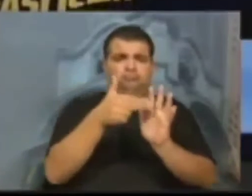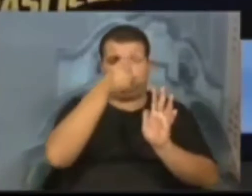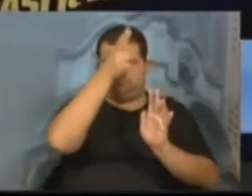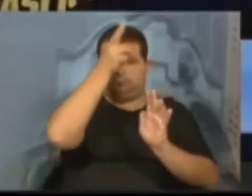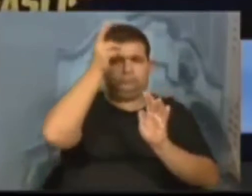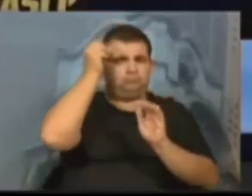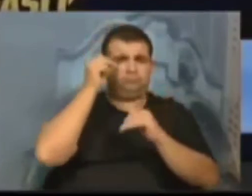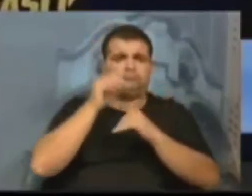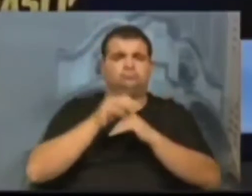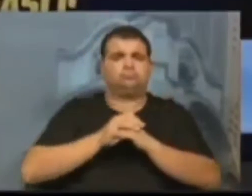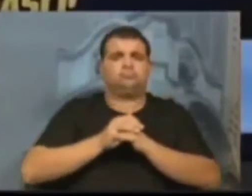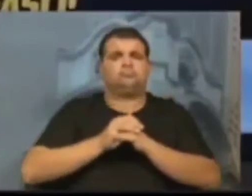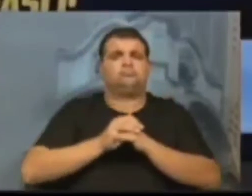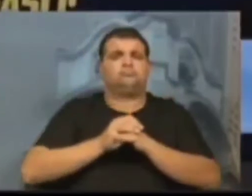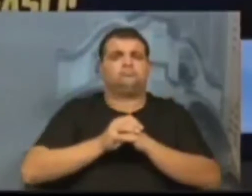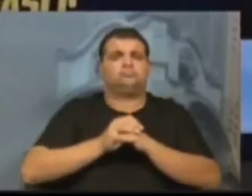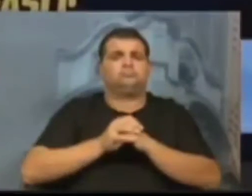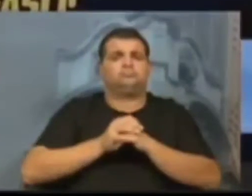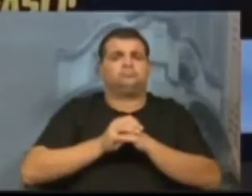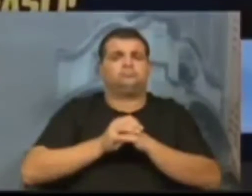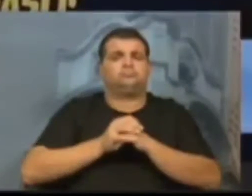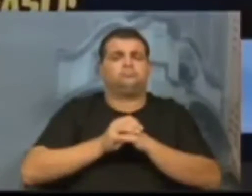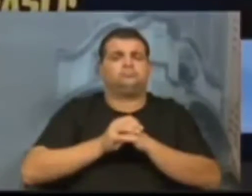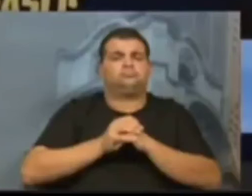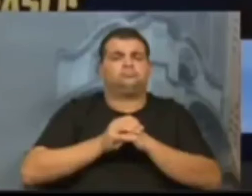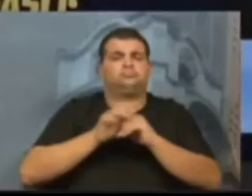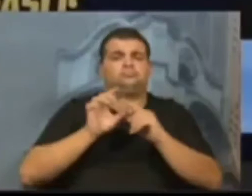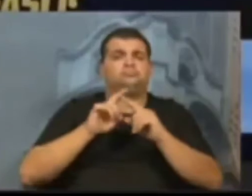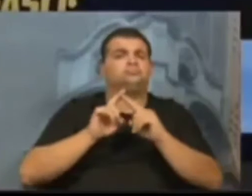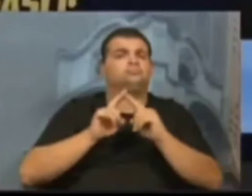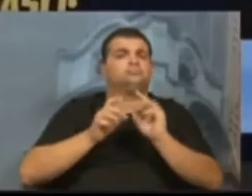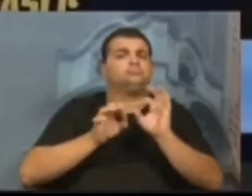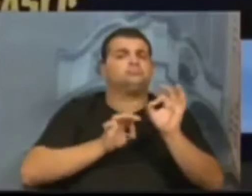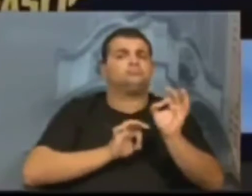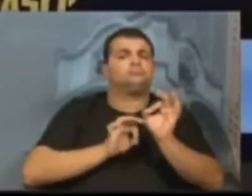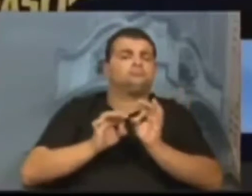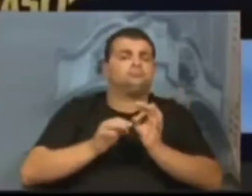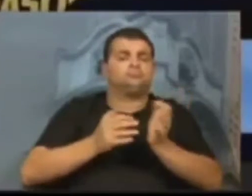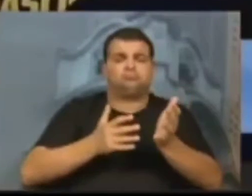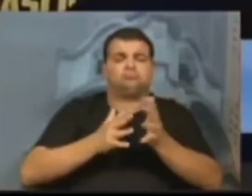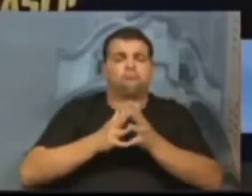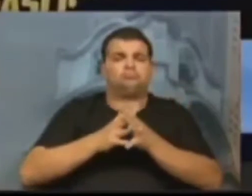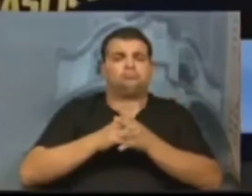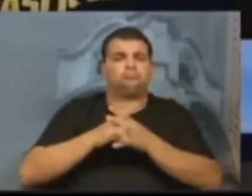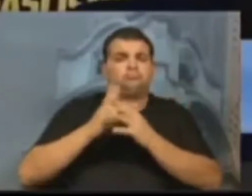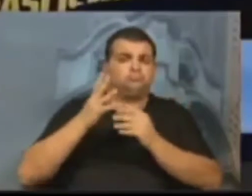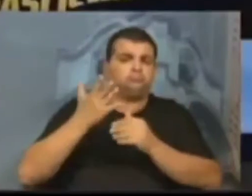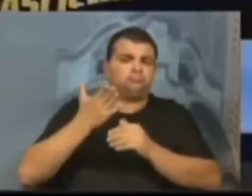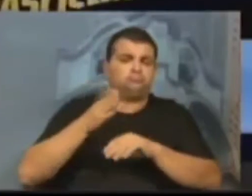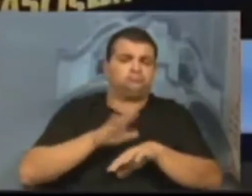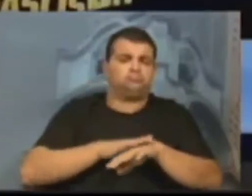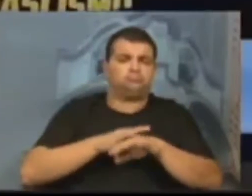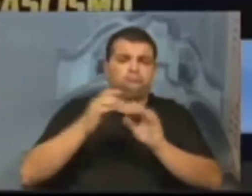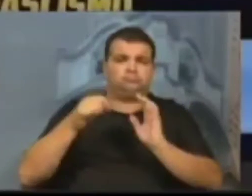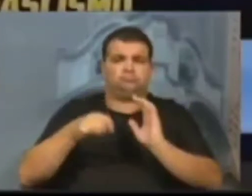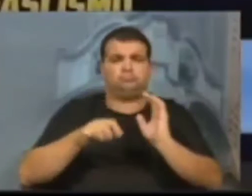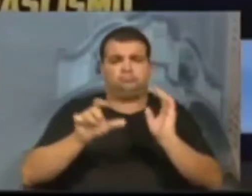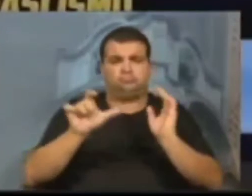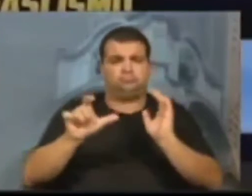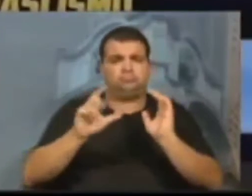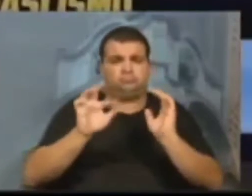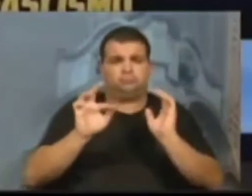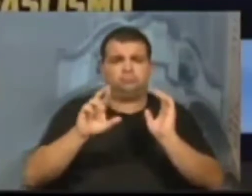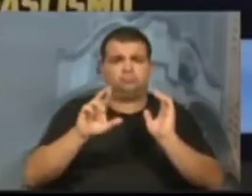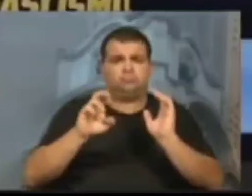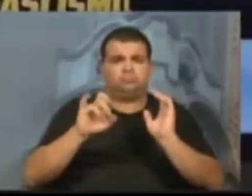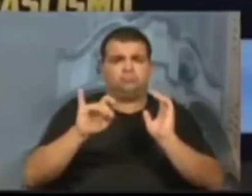prefeito, porque esse projeto de lei do vereador José Freitas, ele tem